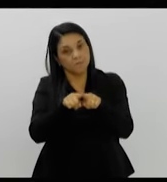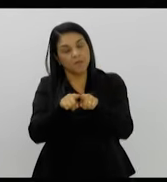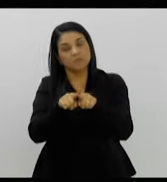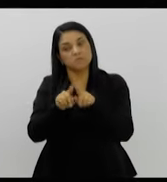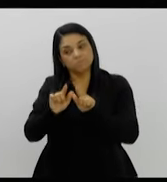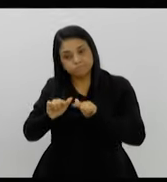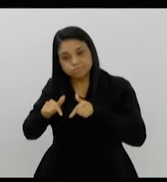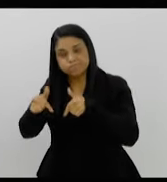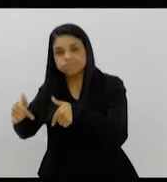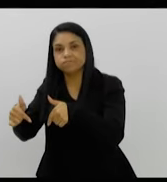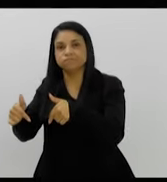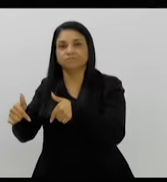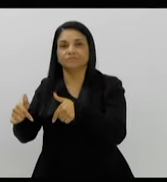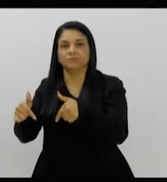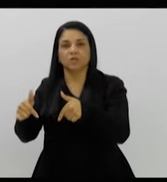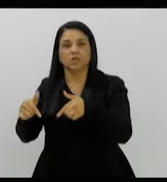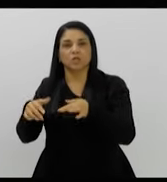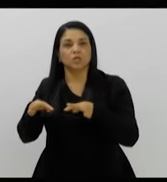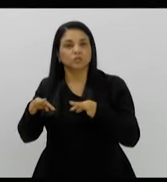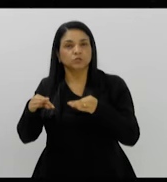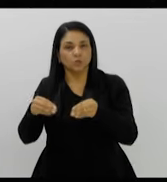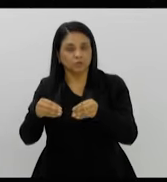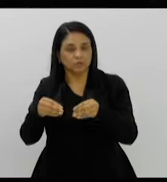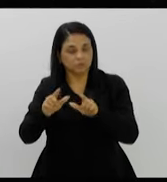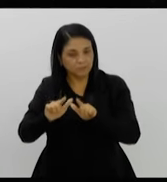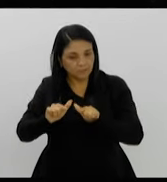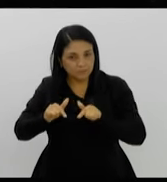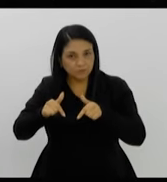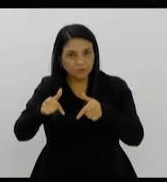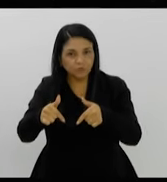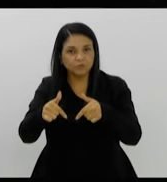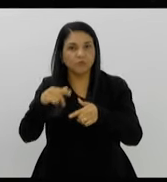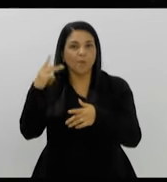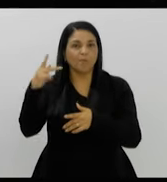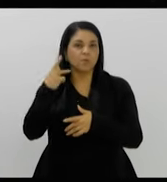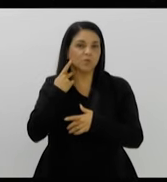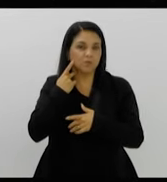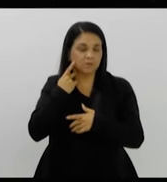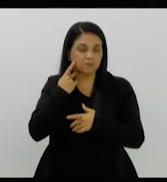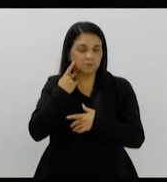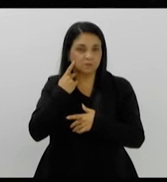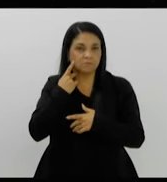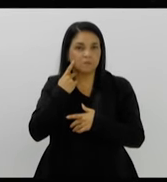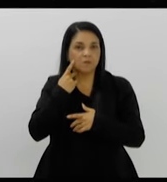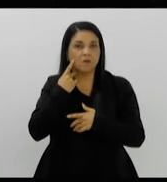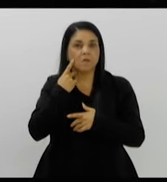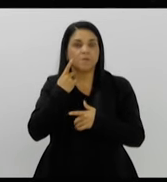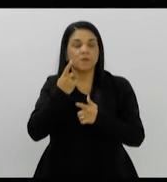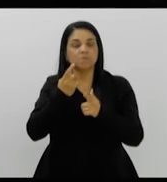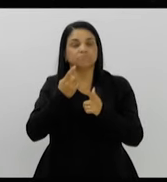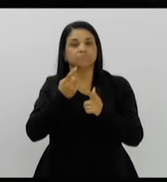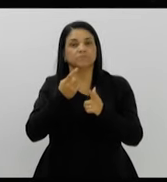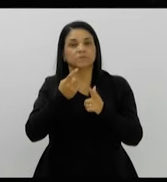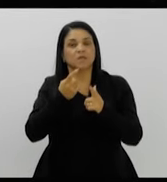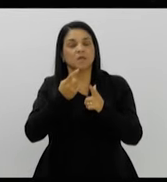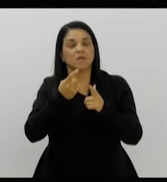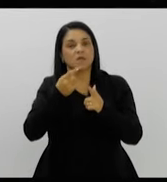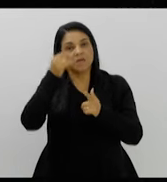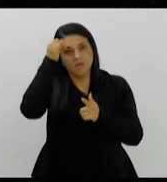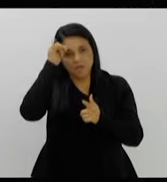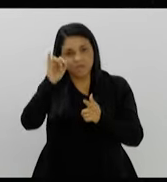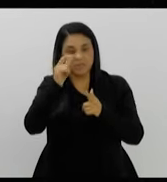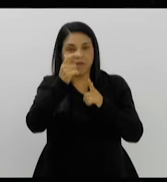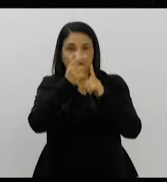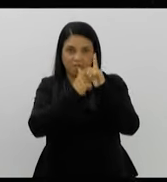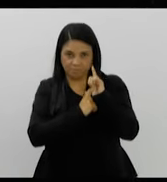todas as medidas agora Presidente com a Procuradoria da casa para suspender esta liminar para que nós possamos